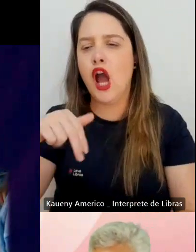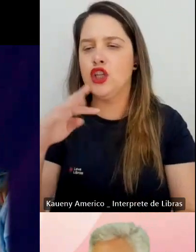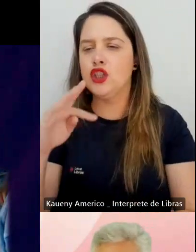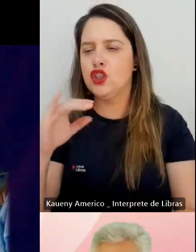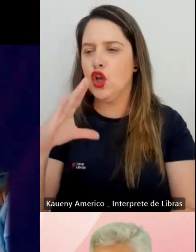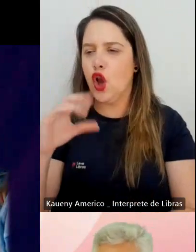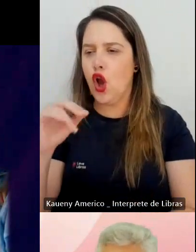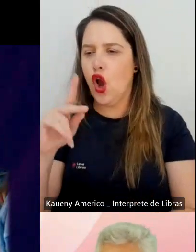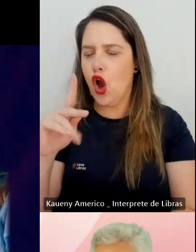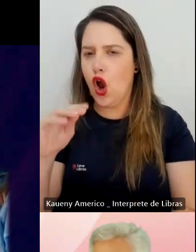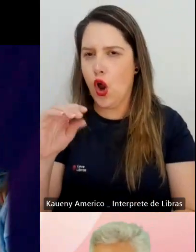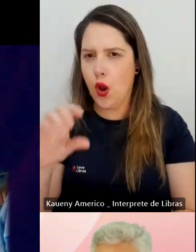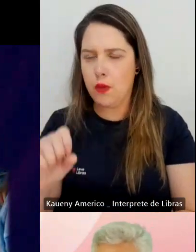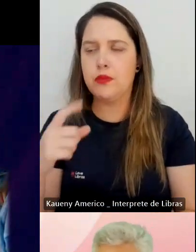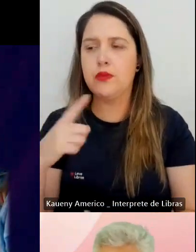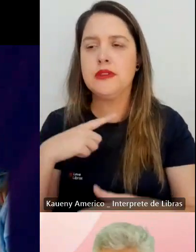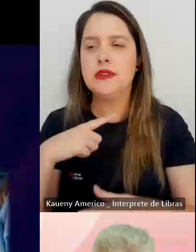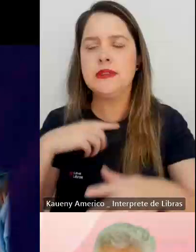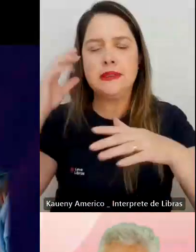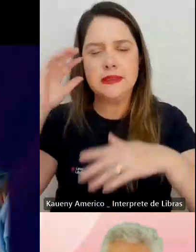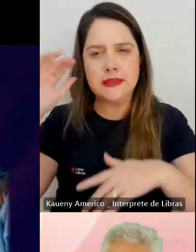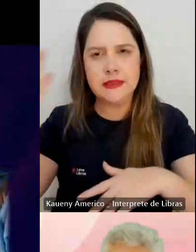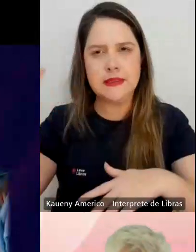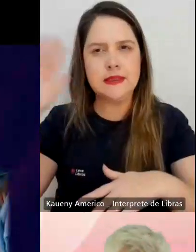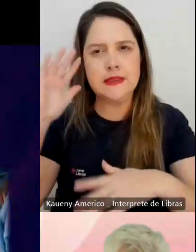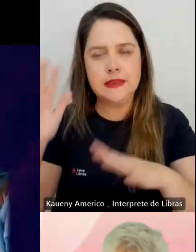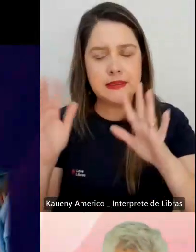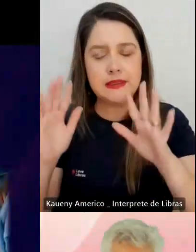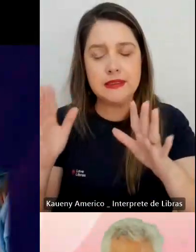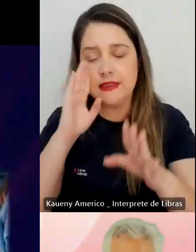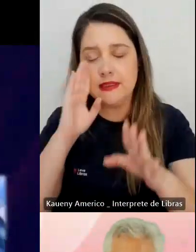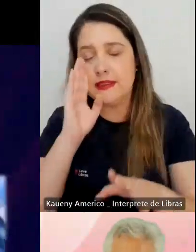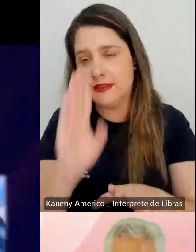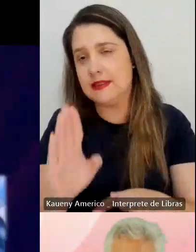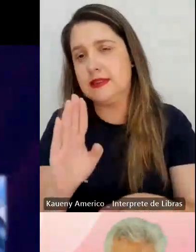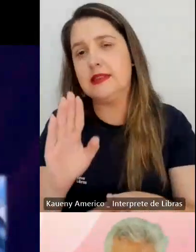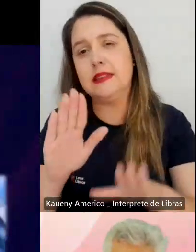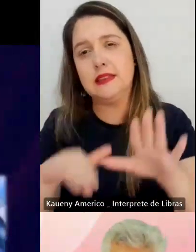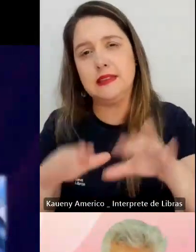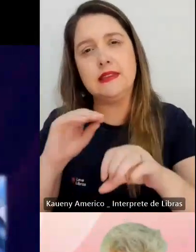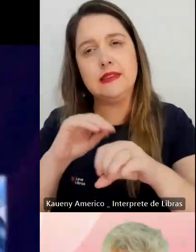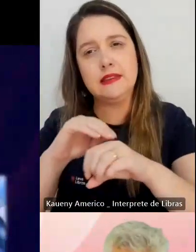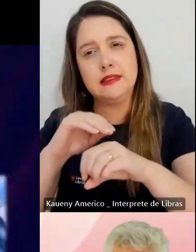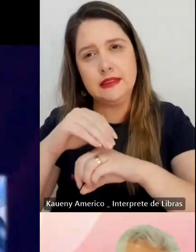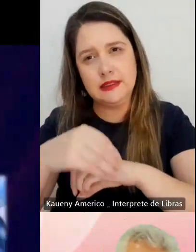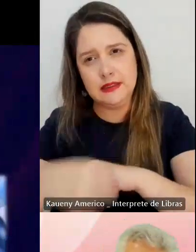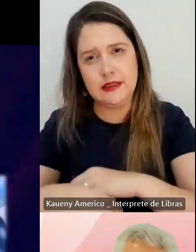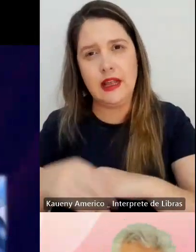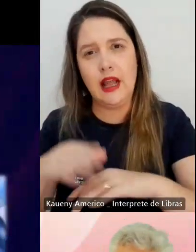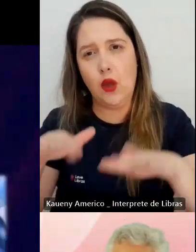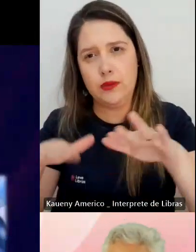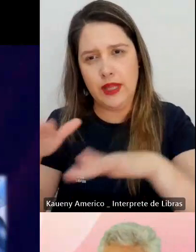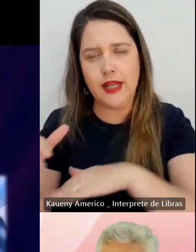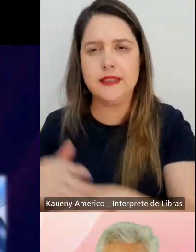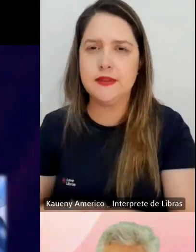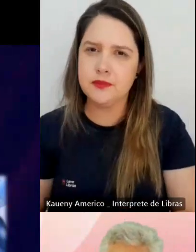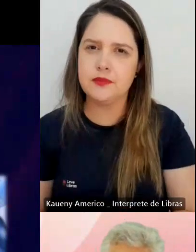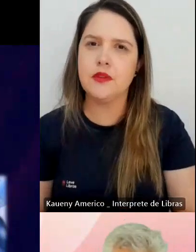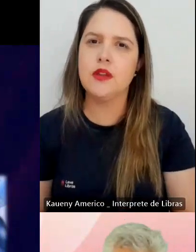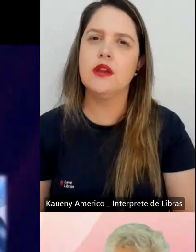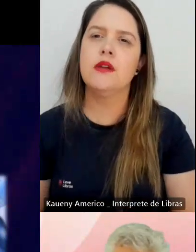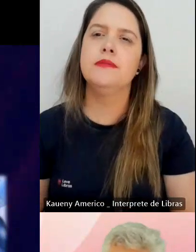medicação que, teoricamente, ele já está tentando ir direto apenas nessas células alteradas. Aqui a gente tem essas